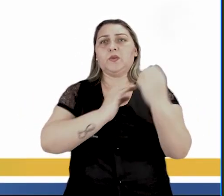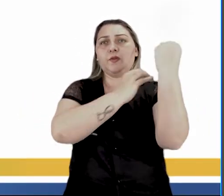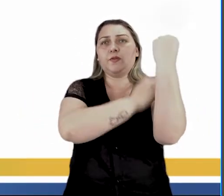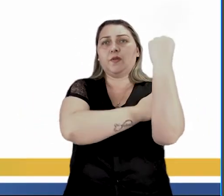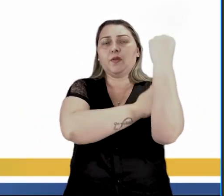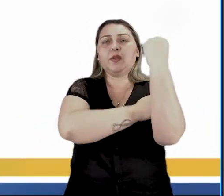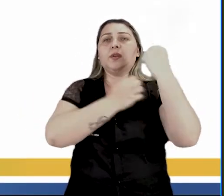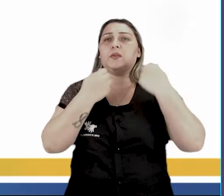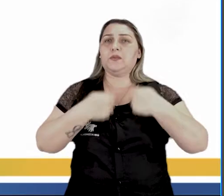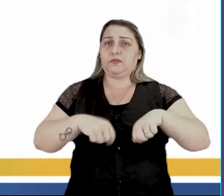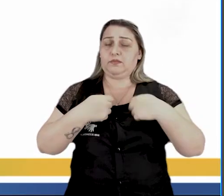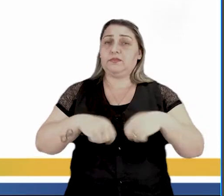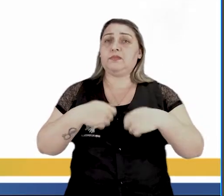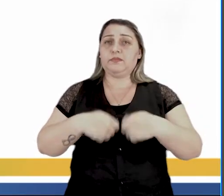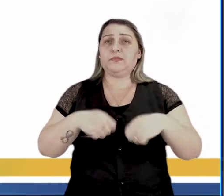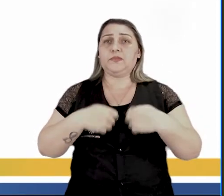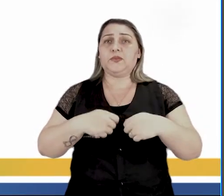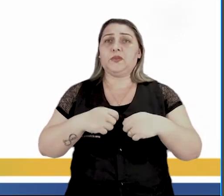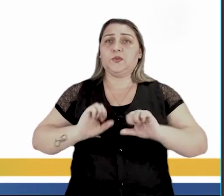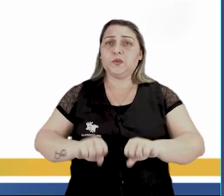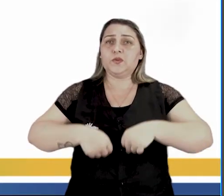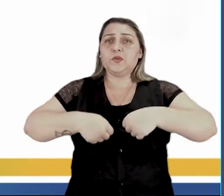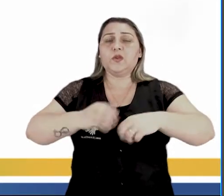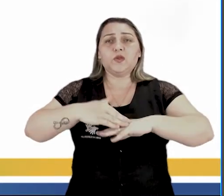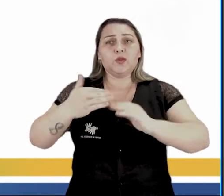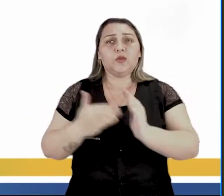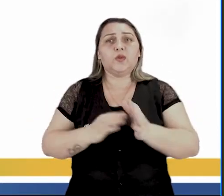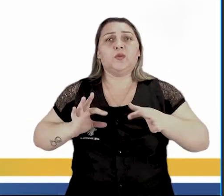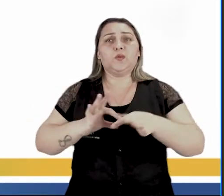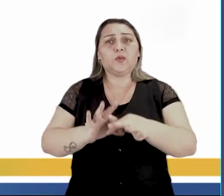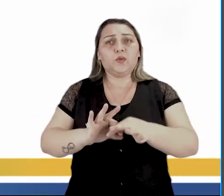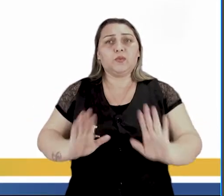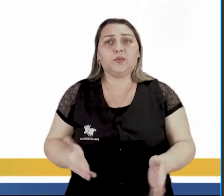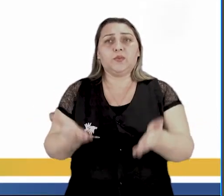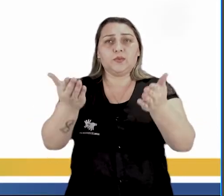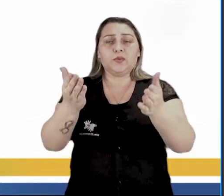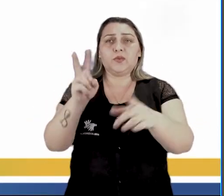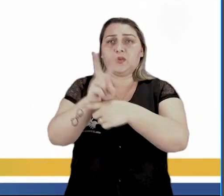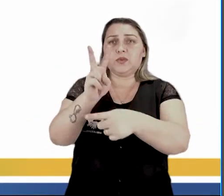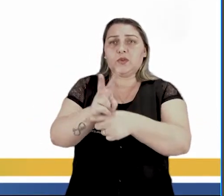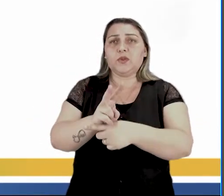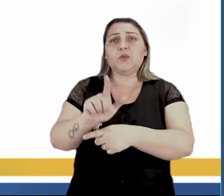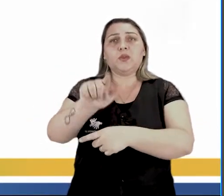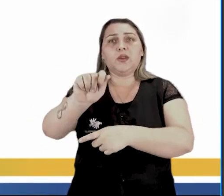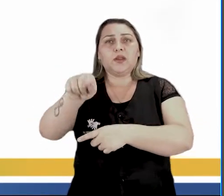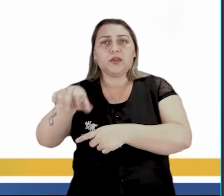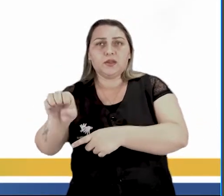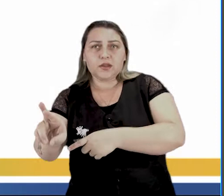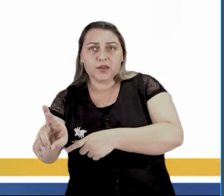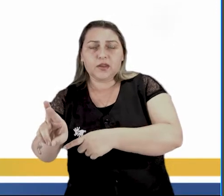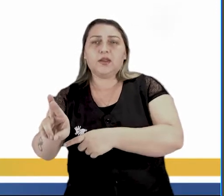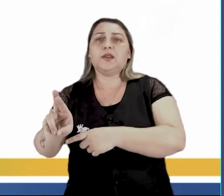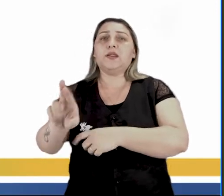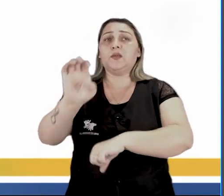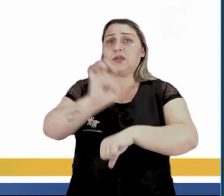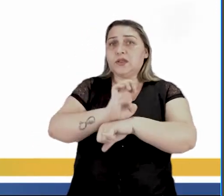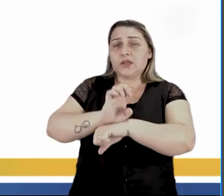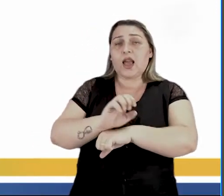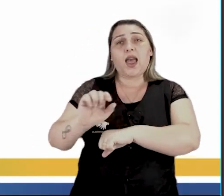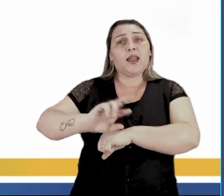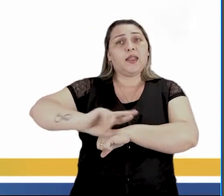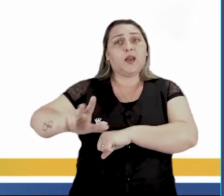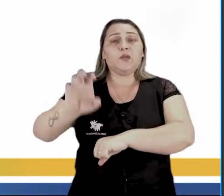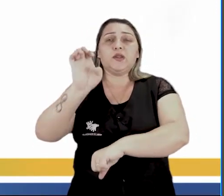deve desembocar no esforço de todos para a implementação e preservação do lazer. Estado e não Estado devem